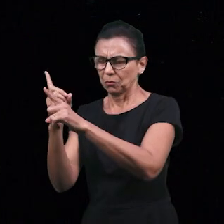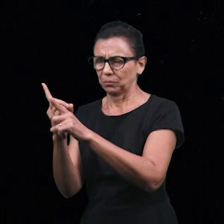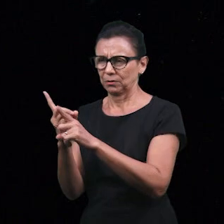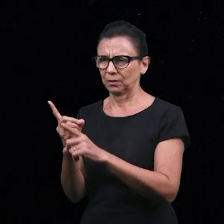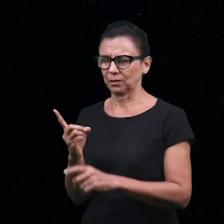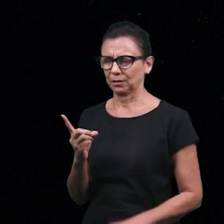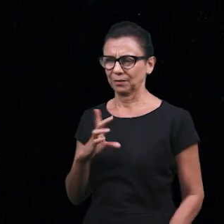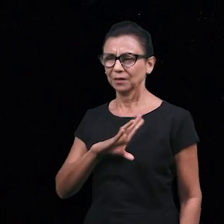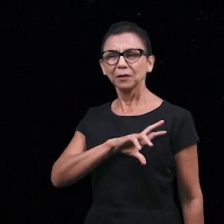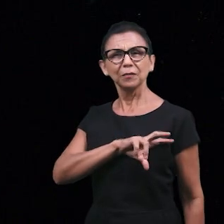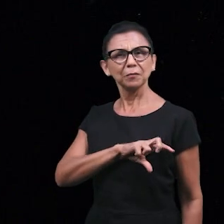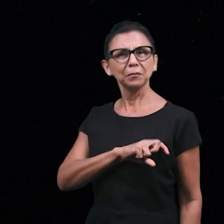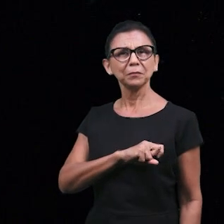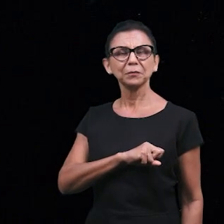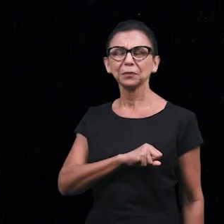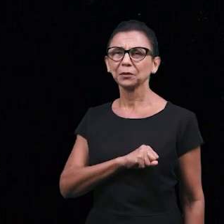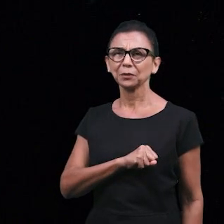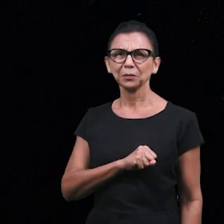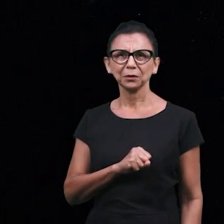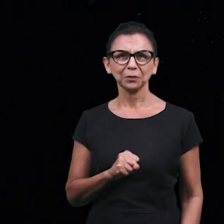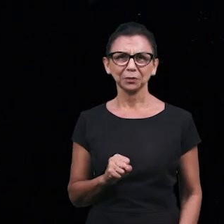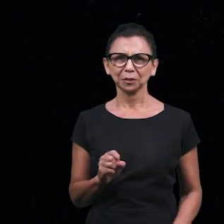amor que sara a